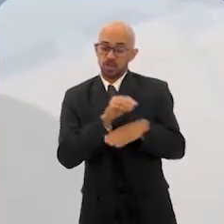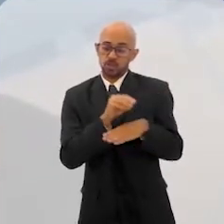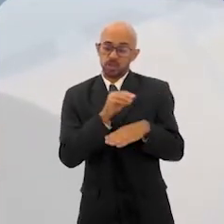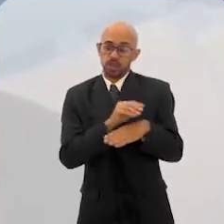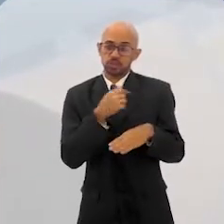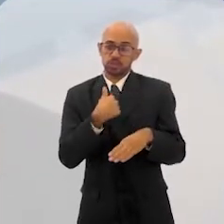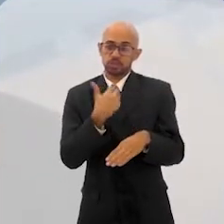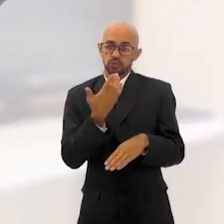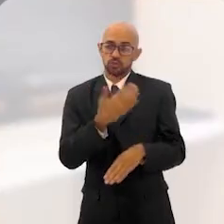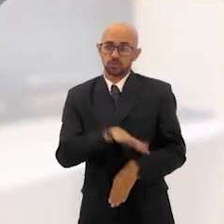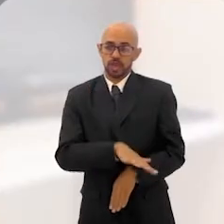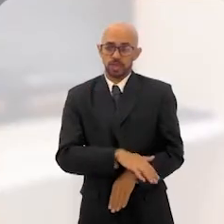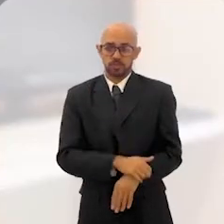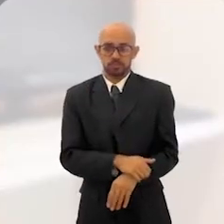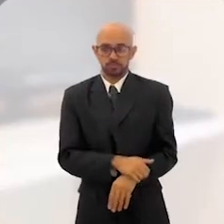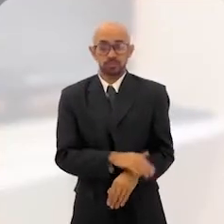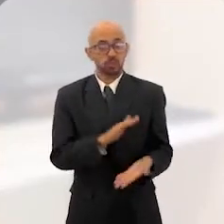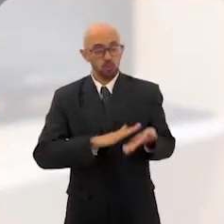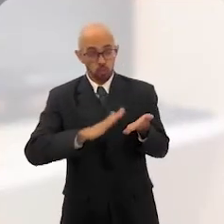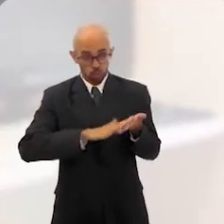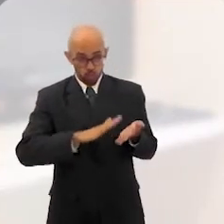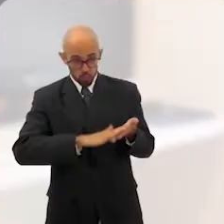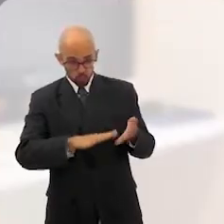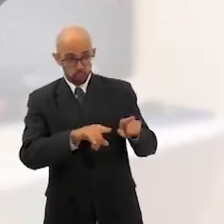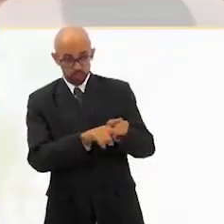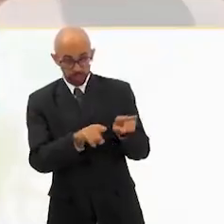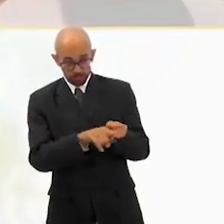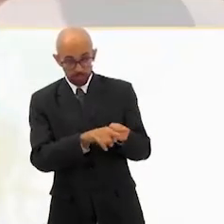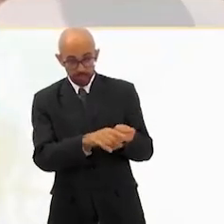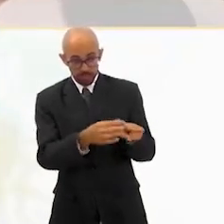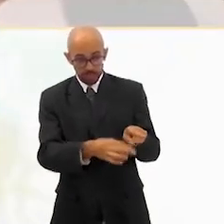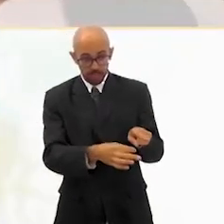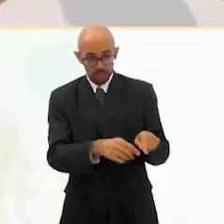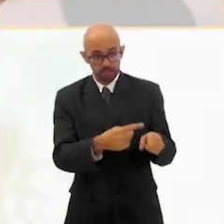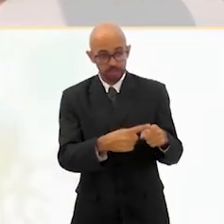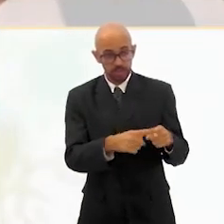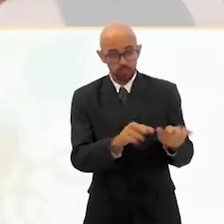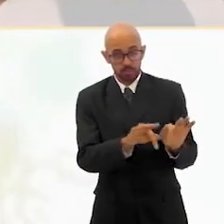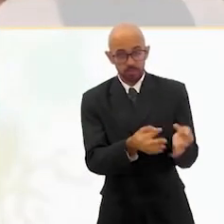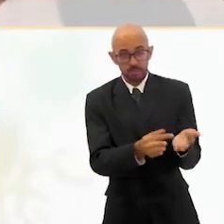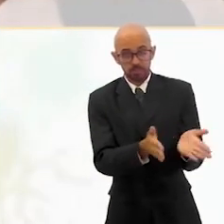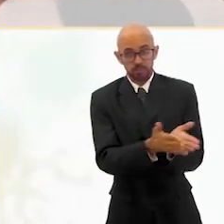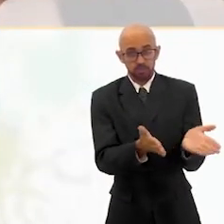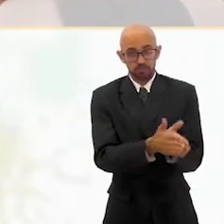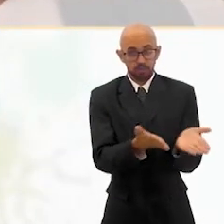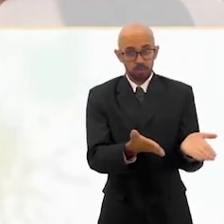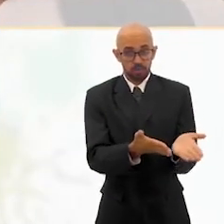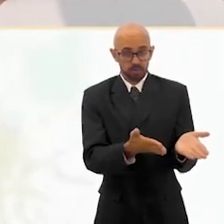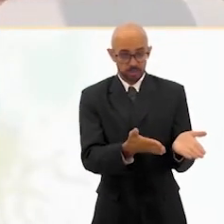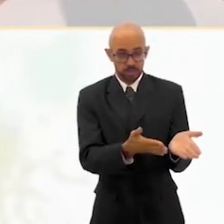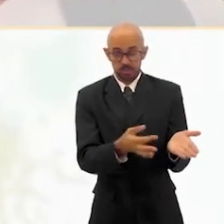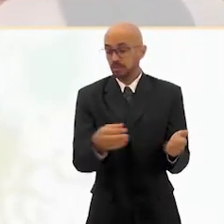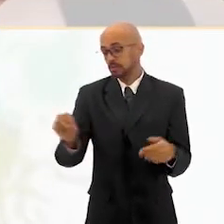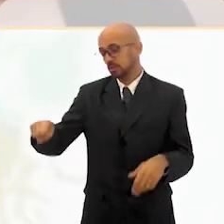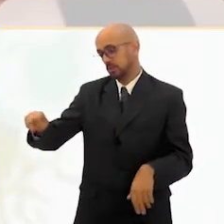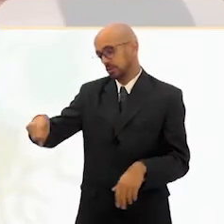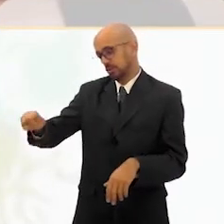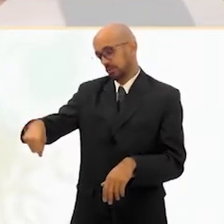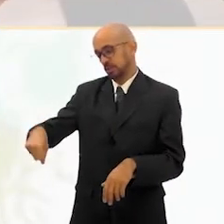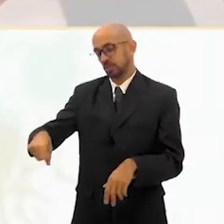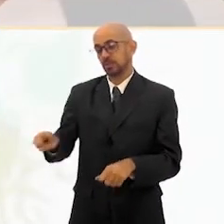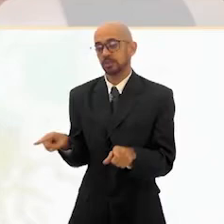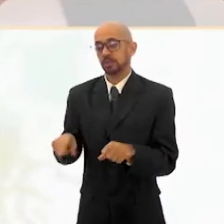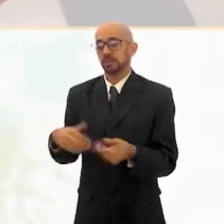gente não quer ter. Então, E é eu um confesso que custo isso. também. Você vem de uma família de baixa Exatamente. renda, então é um custo. Exatamente.